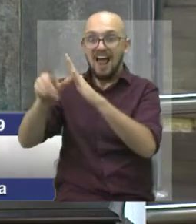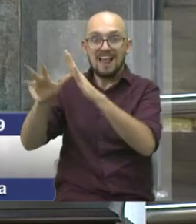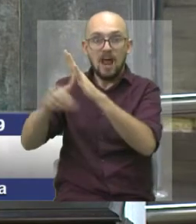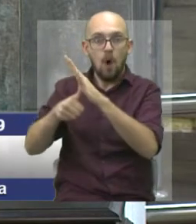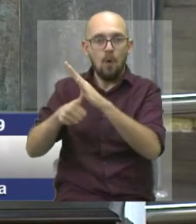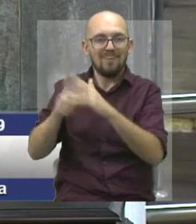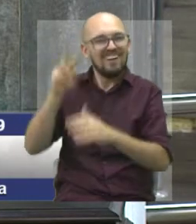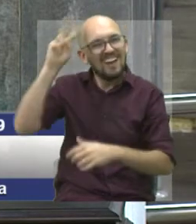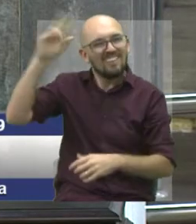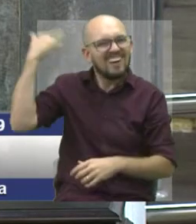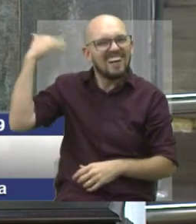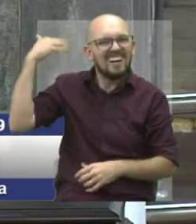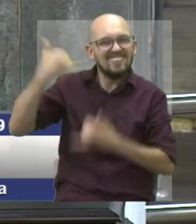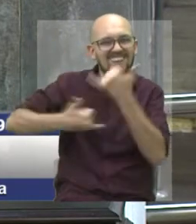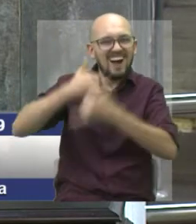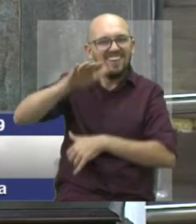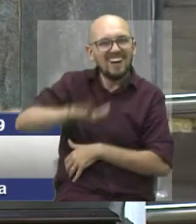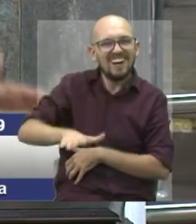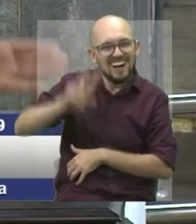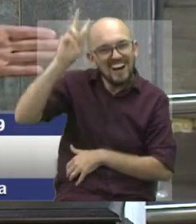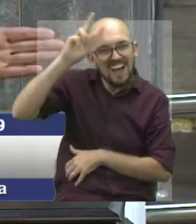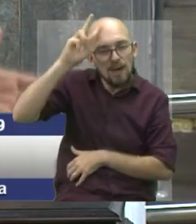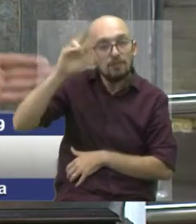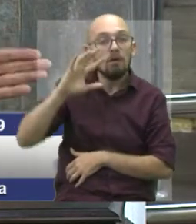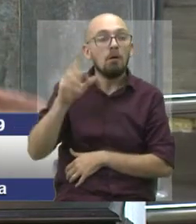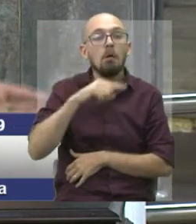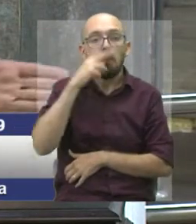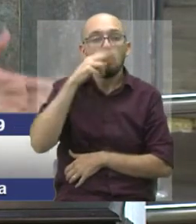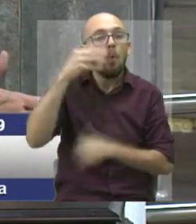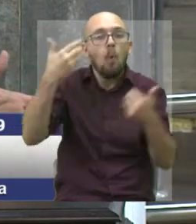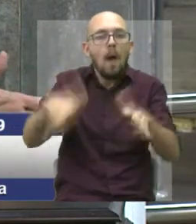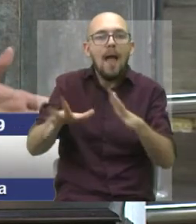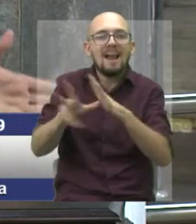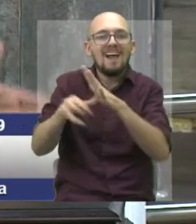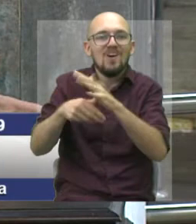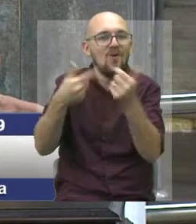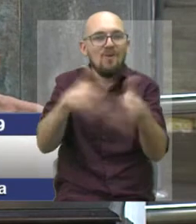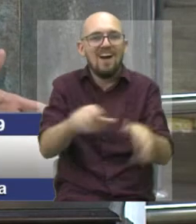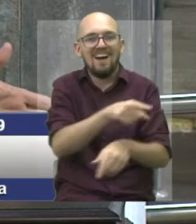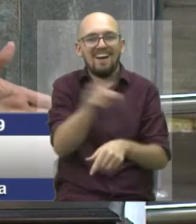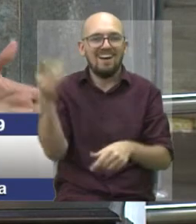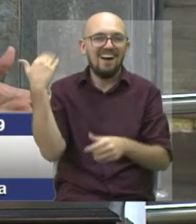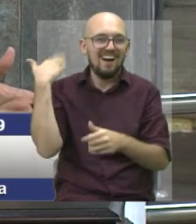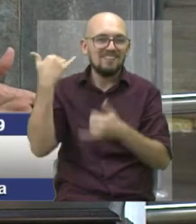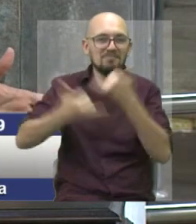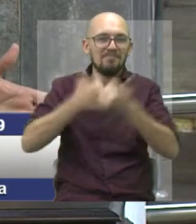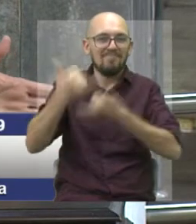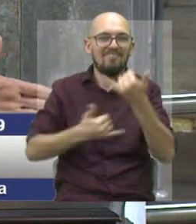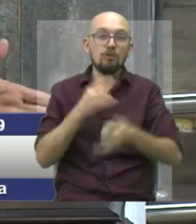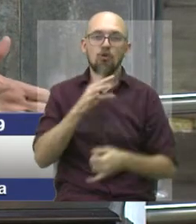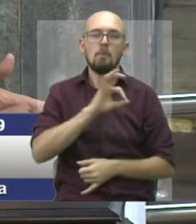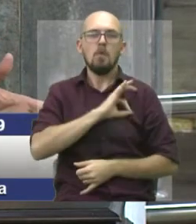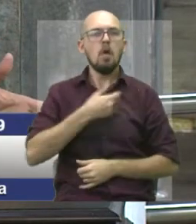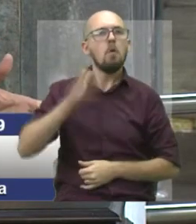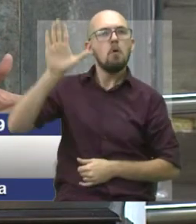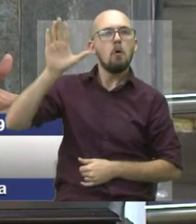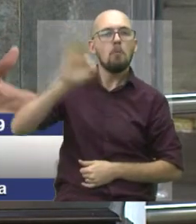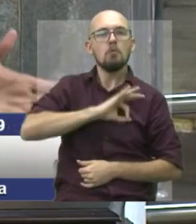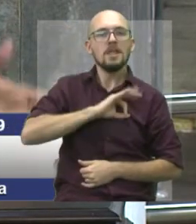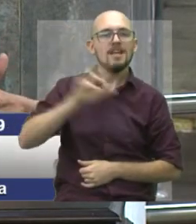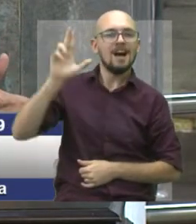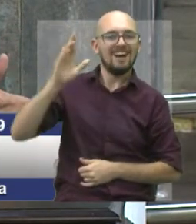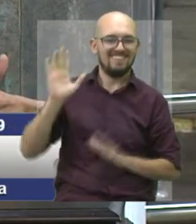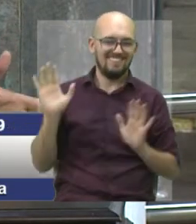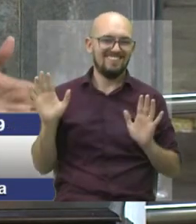ladrão, todo mundo queria ser a polícia. Porque sempre, já desde pequeno já sabe o que é o bem e o que é o mal. E sempre tem se espelhado, né,